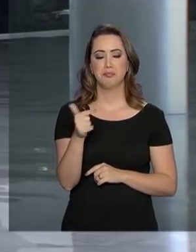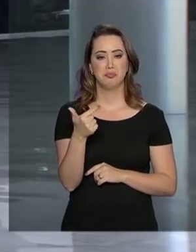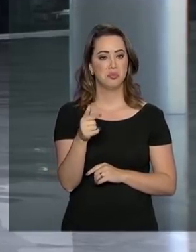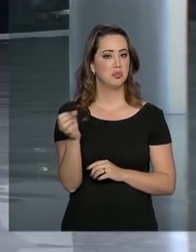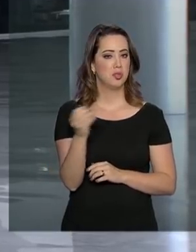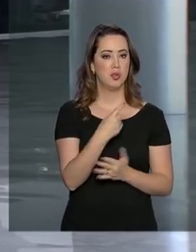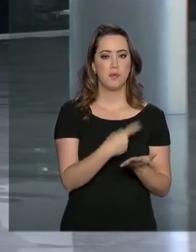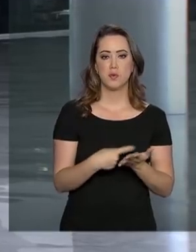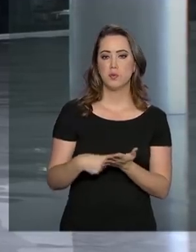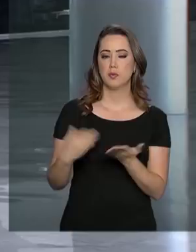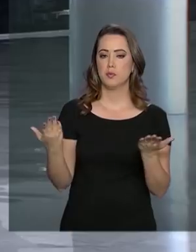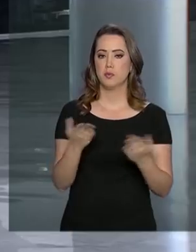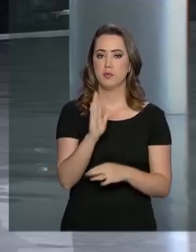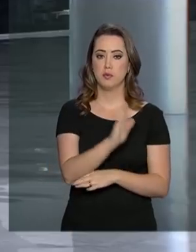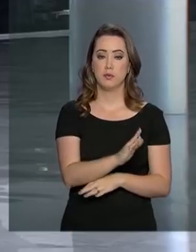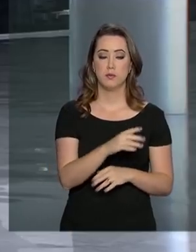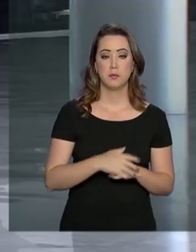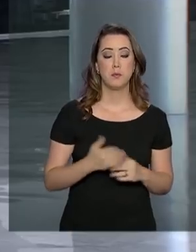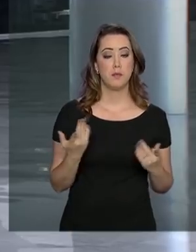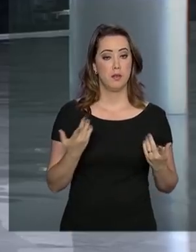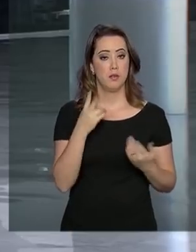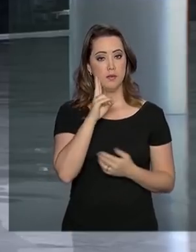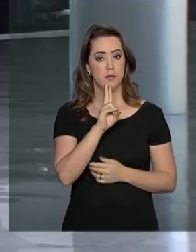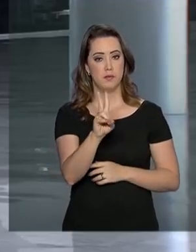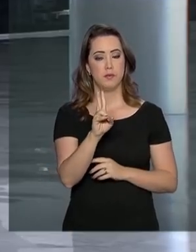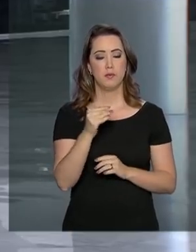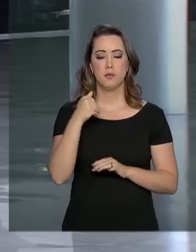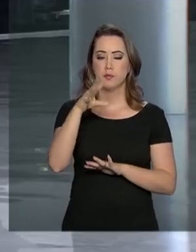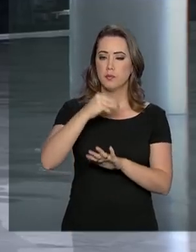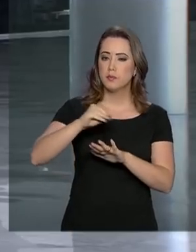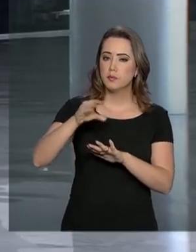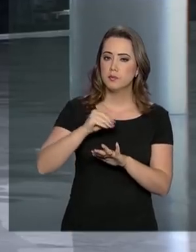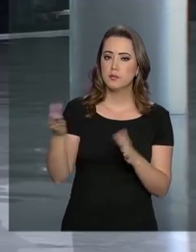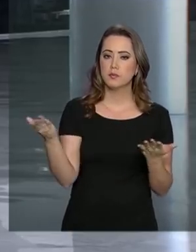compromissos oficiais para a tarde de hoje. E você acompanha mais